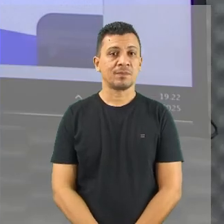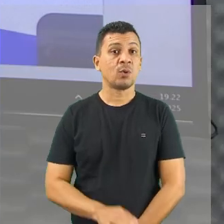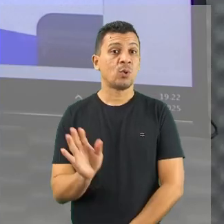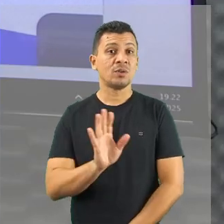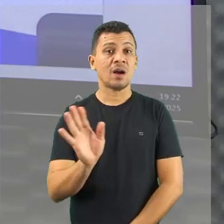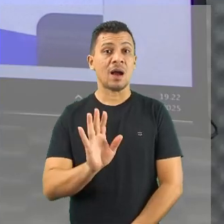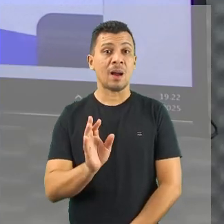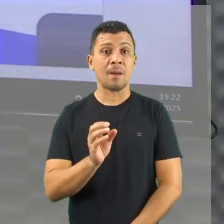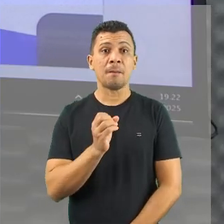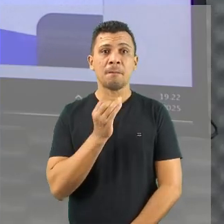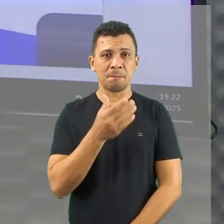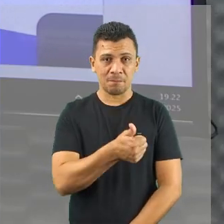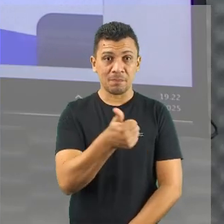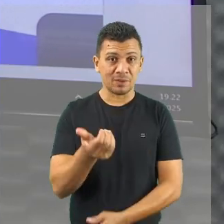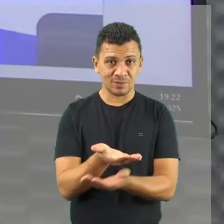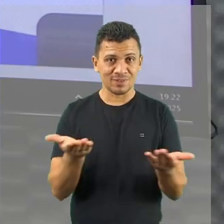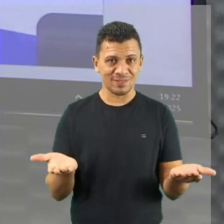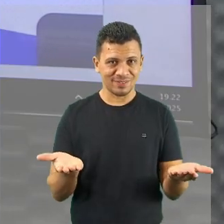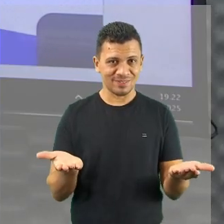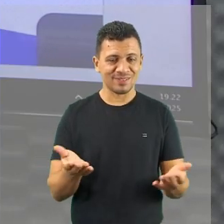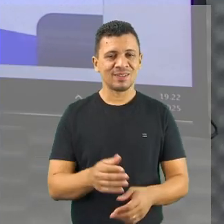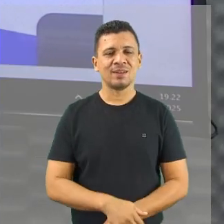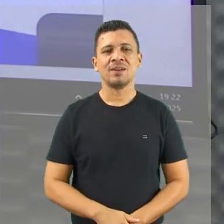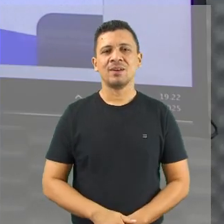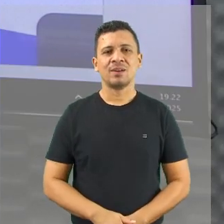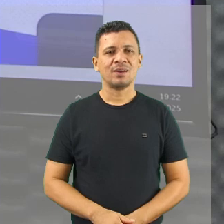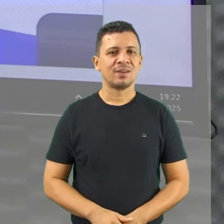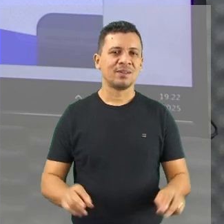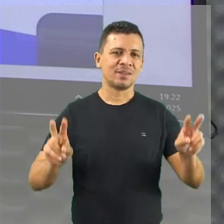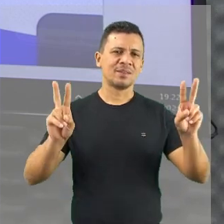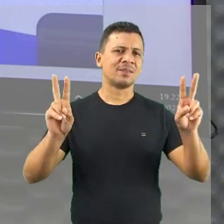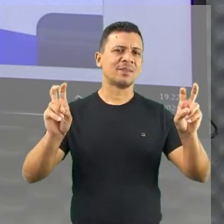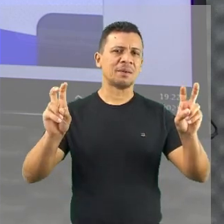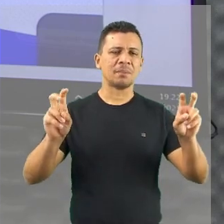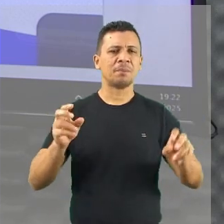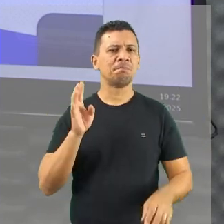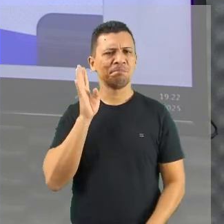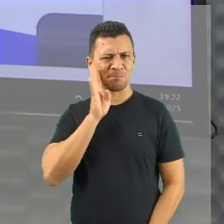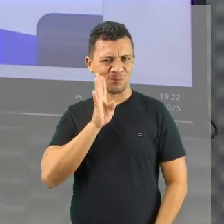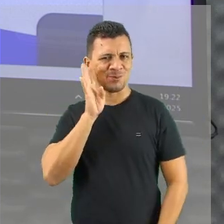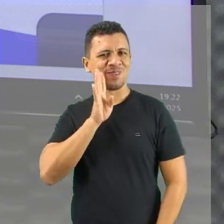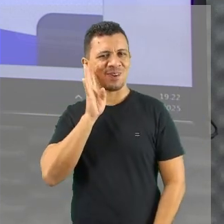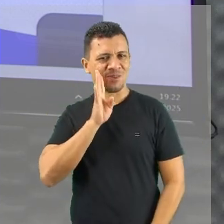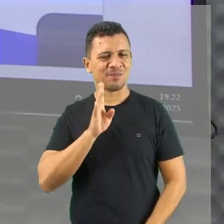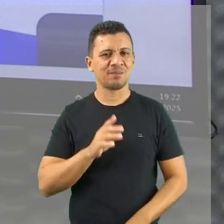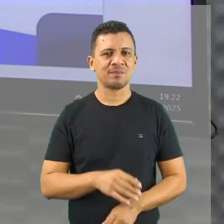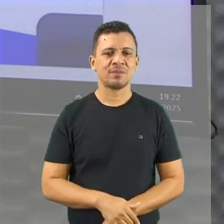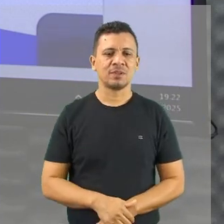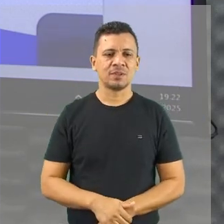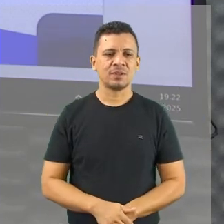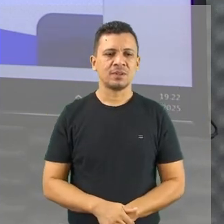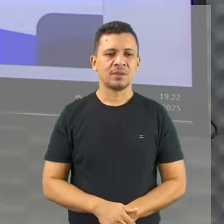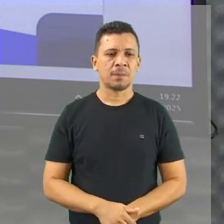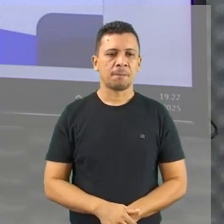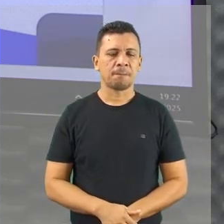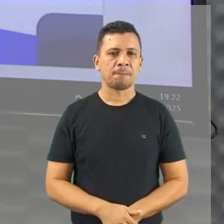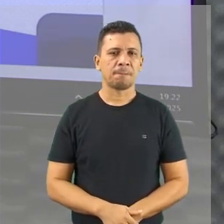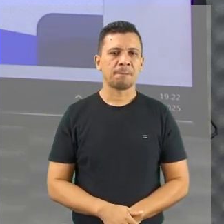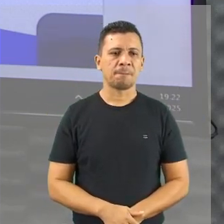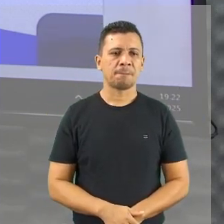Olá pessoal, tudo bem? Pessoal, hoje nós vamos trabalhar um tema muito legal. E é um tema